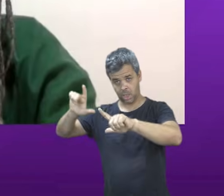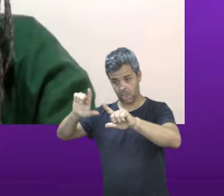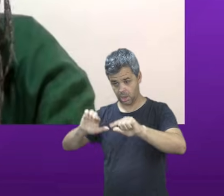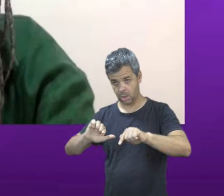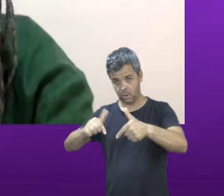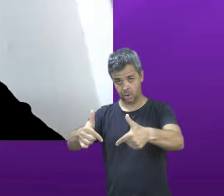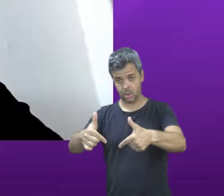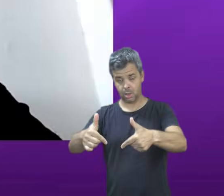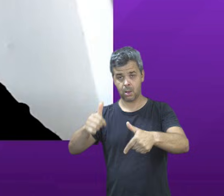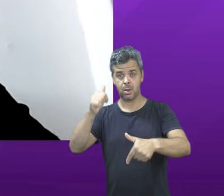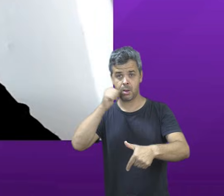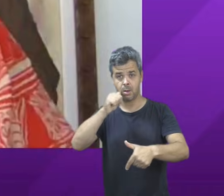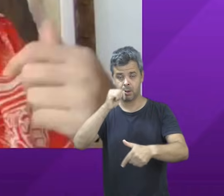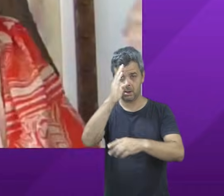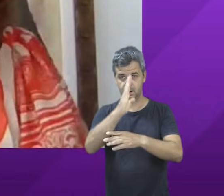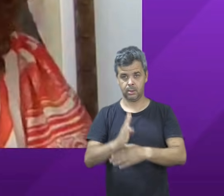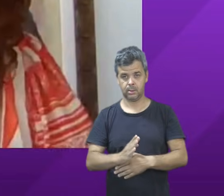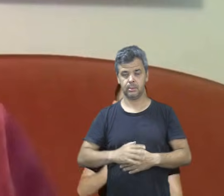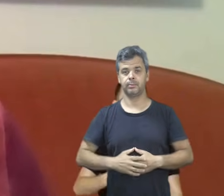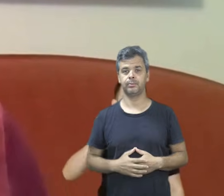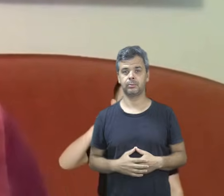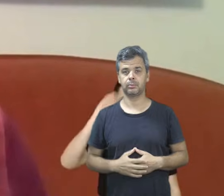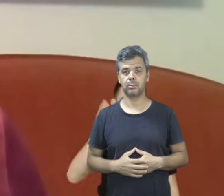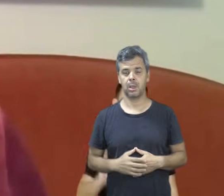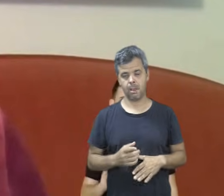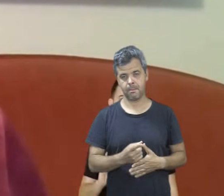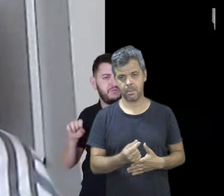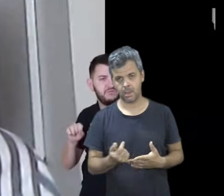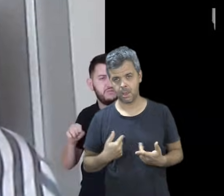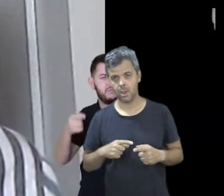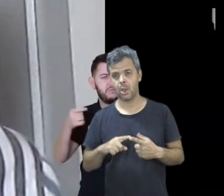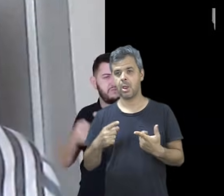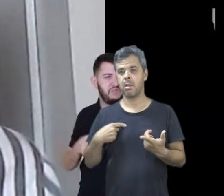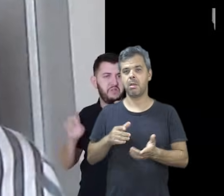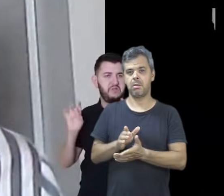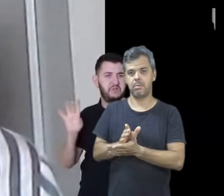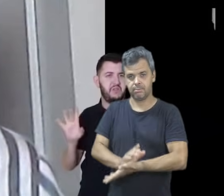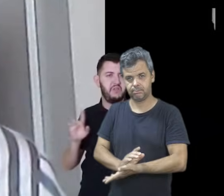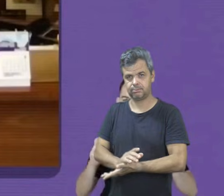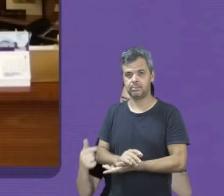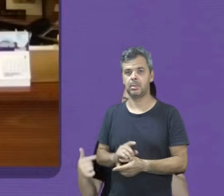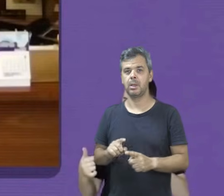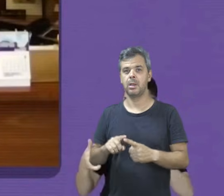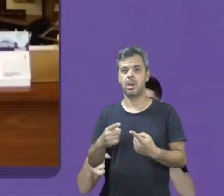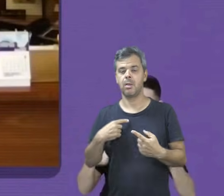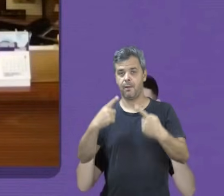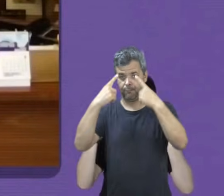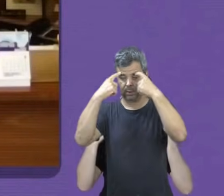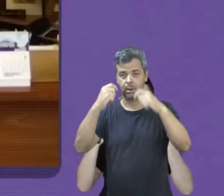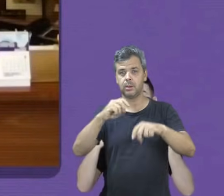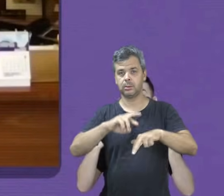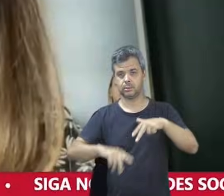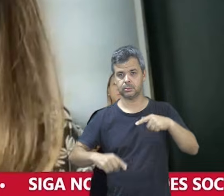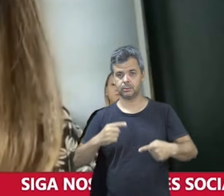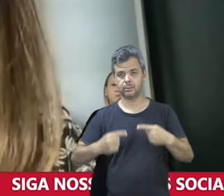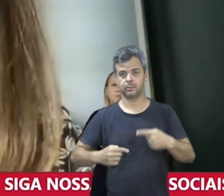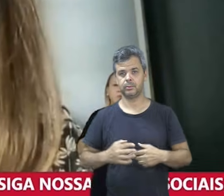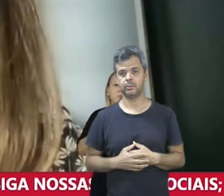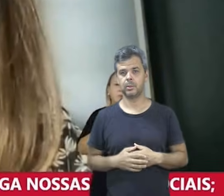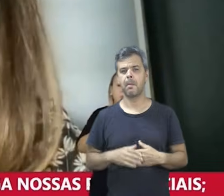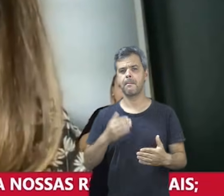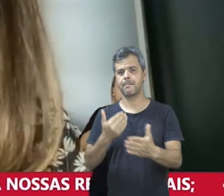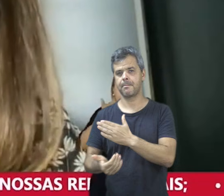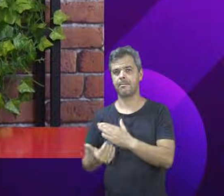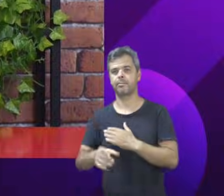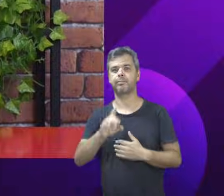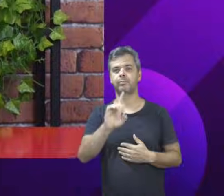encara os desafios das mulheres brasileiras, a misoginia, discriminação, a violência política de gênero, muita perda